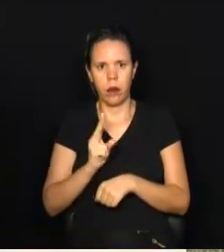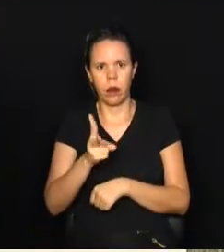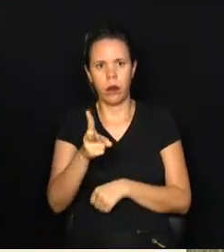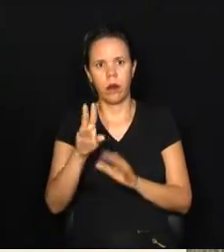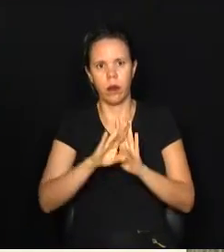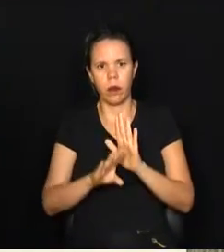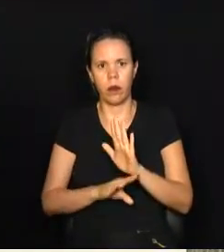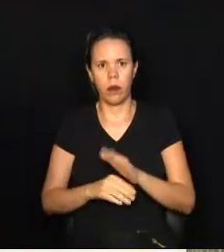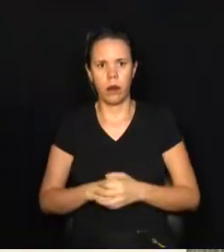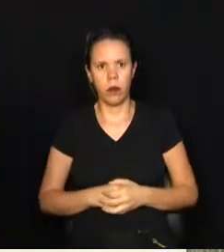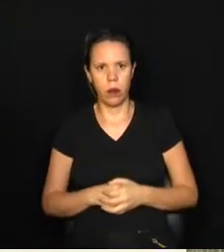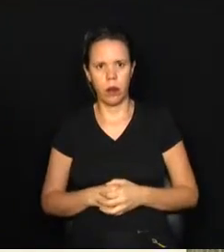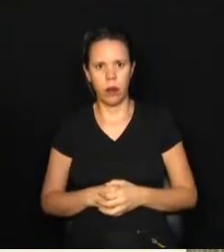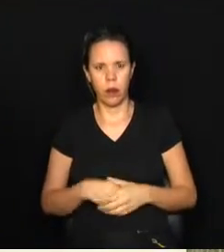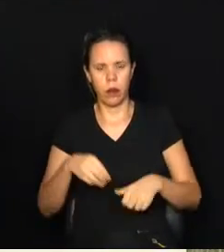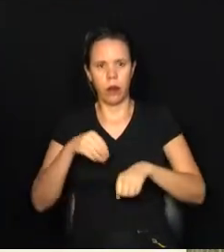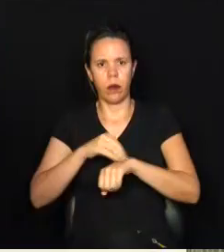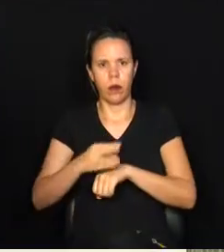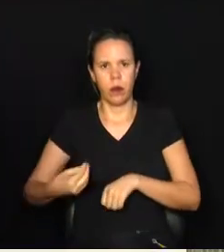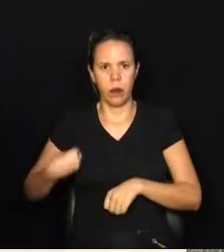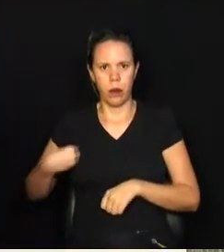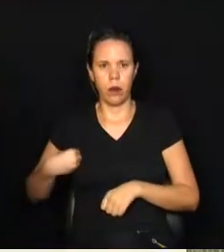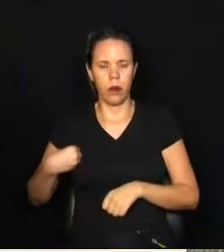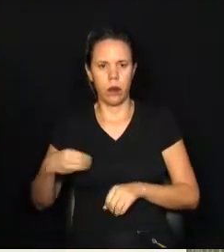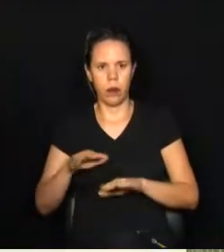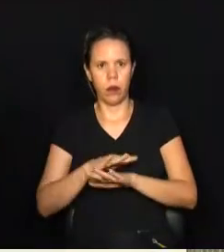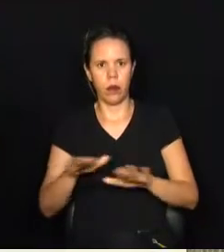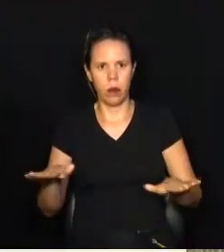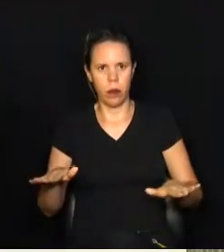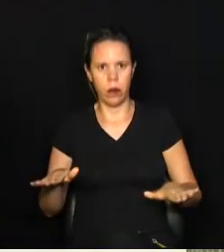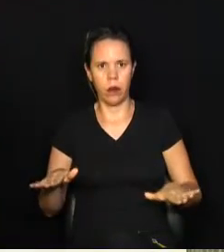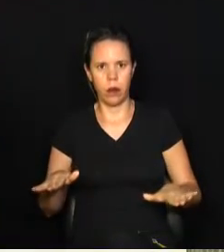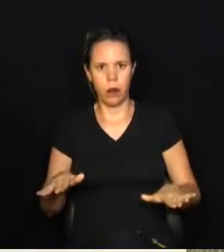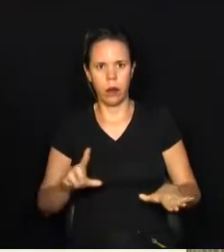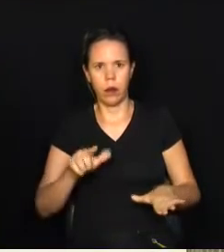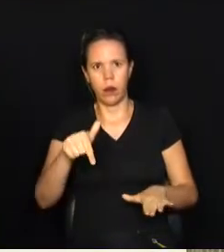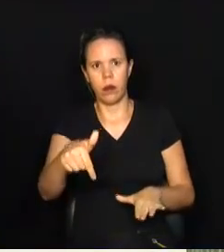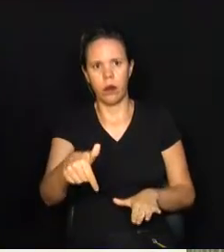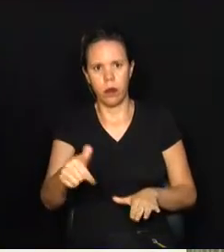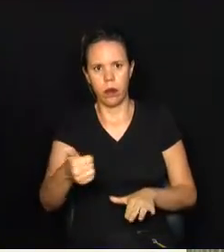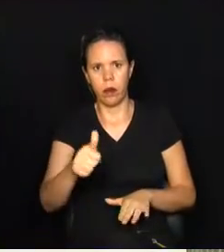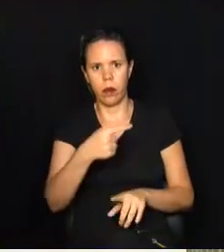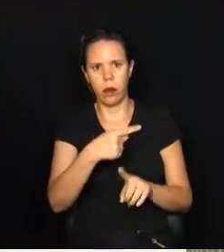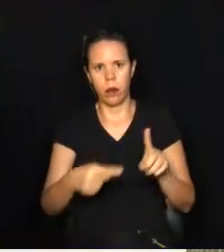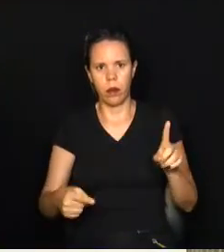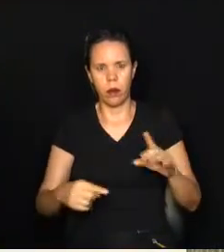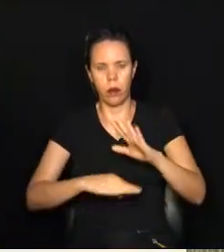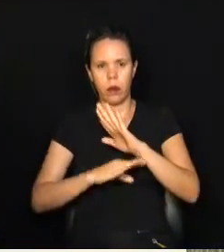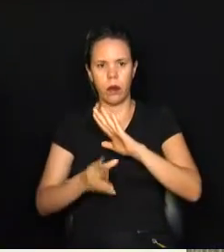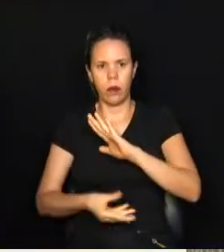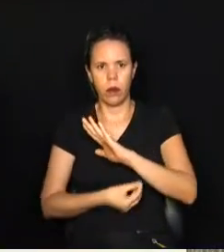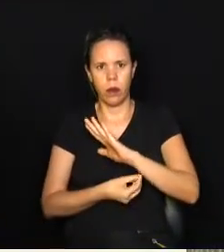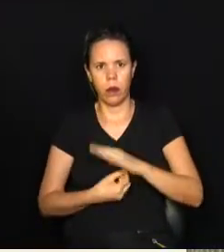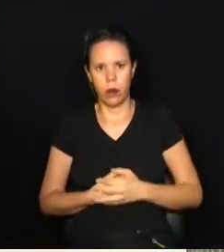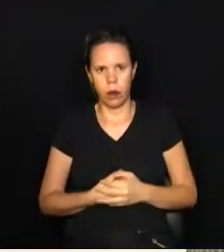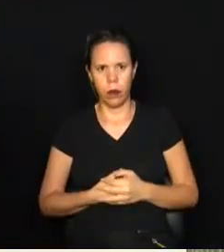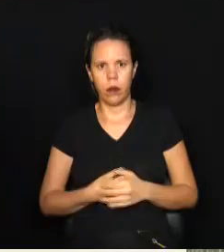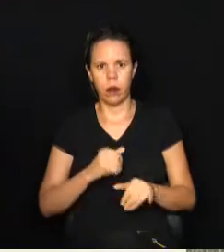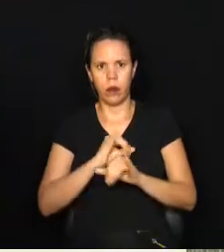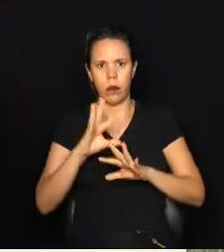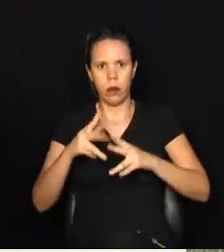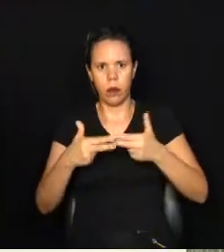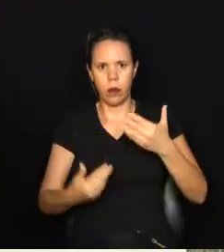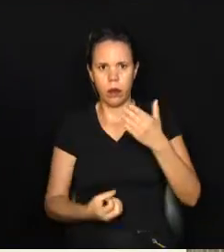nossa programação, a nossa transmissão ao vivo se encerra por aqui, mas logo mais às 11h30 tem Câmara Total repercutindo tudo o